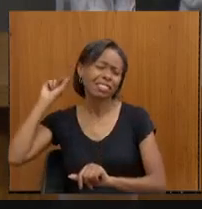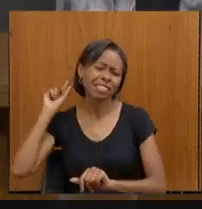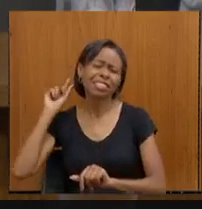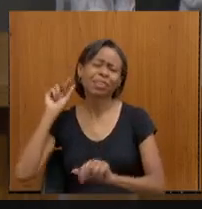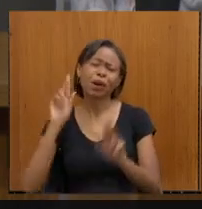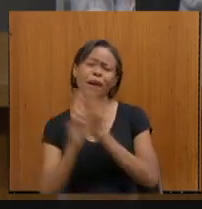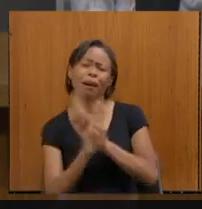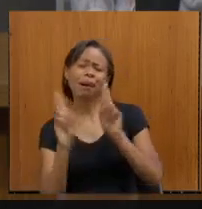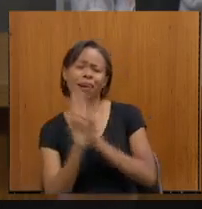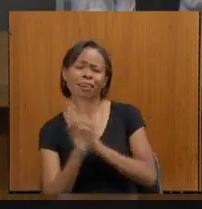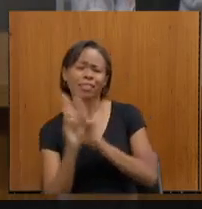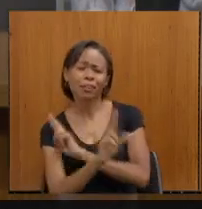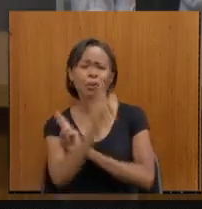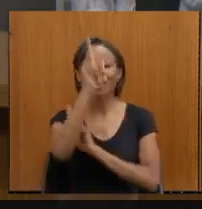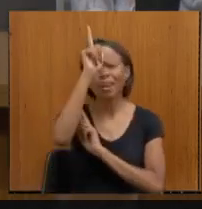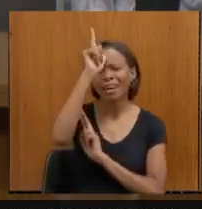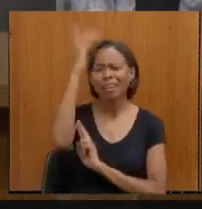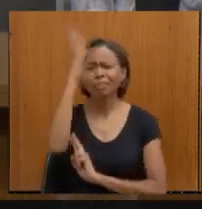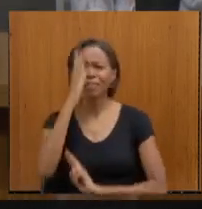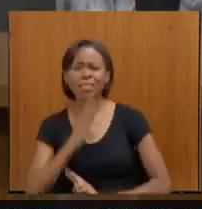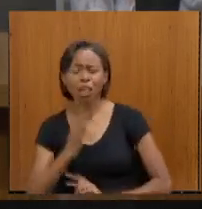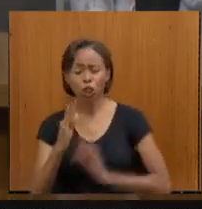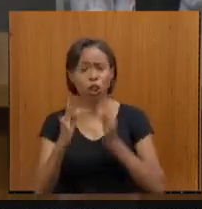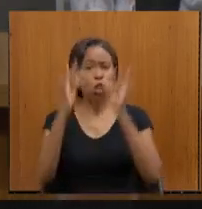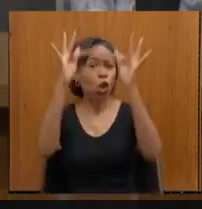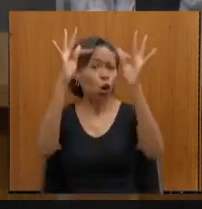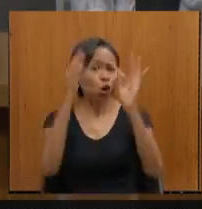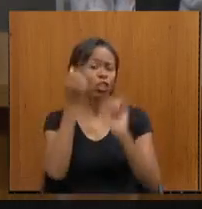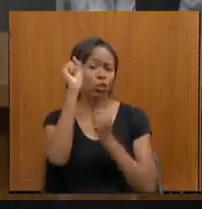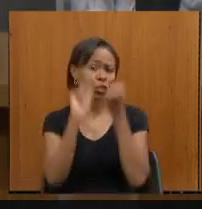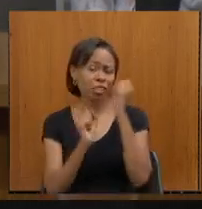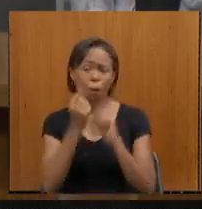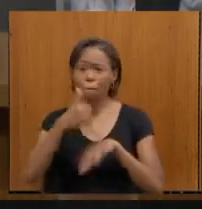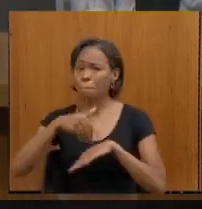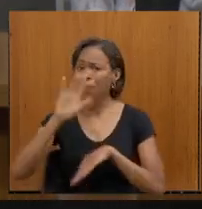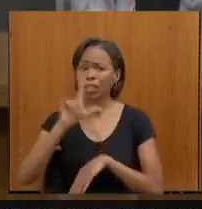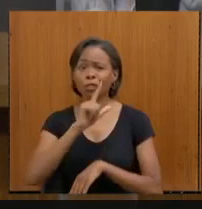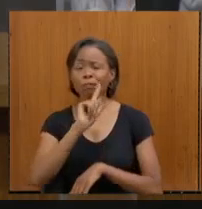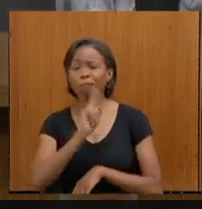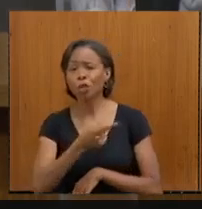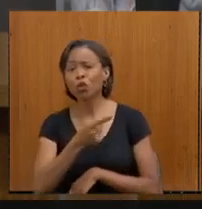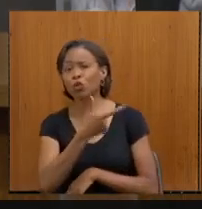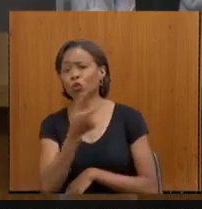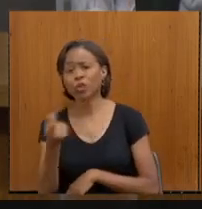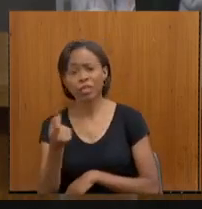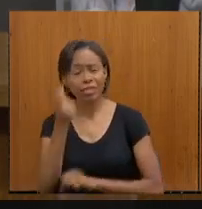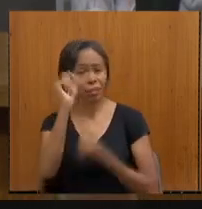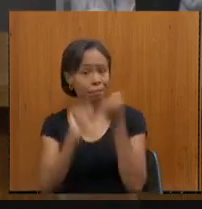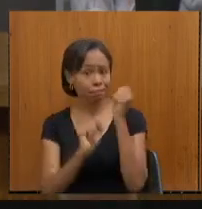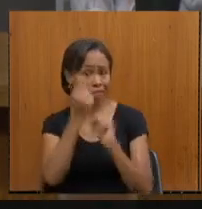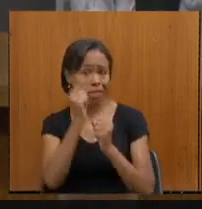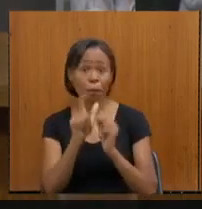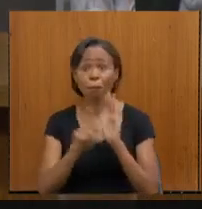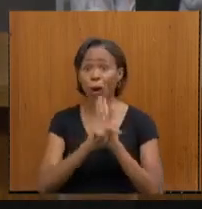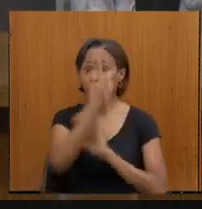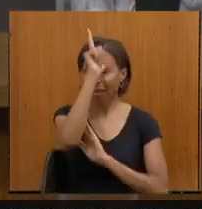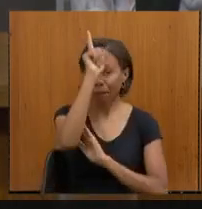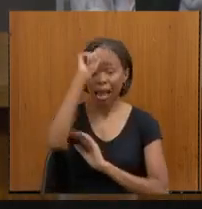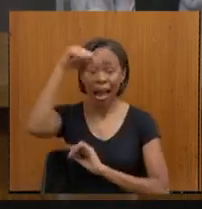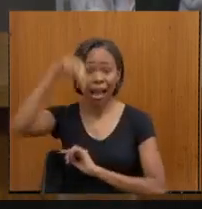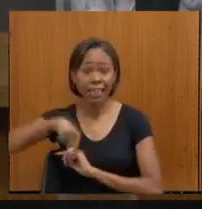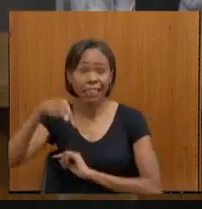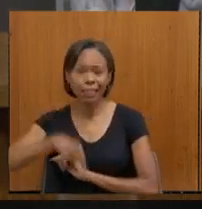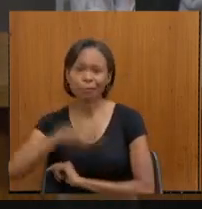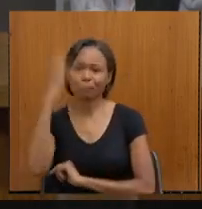de cooperação tecnológica industrial tem mais de 1.200 empresas alemães aqui instalados no Brasil a